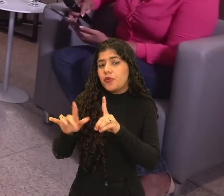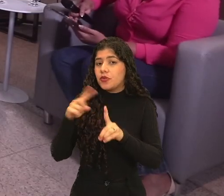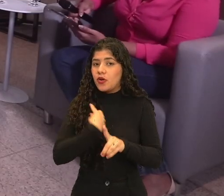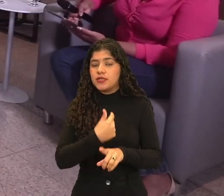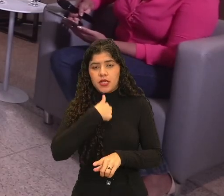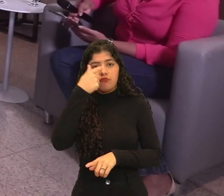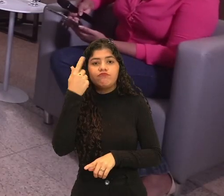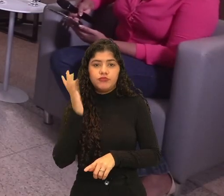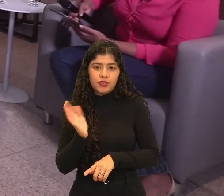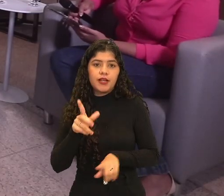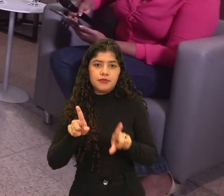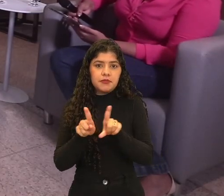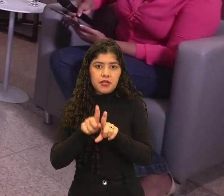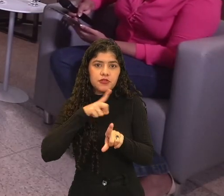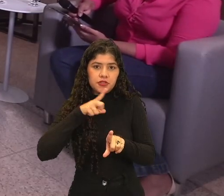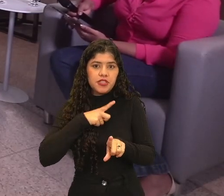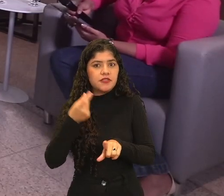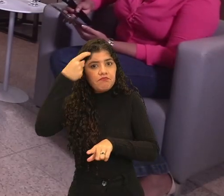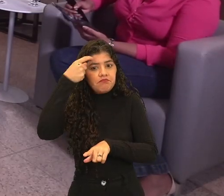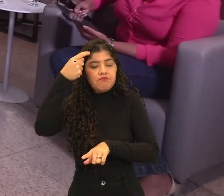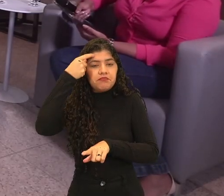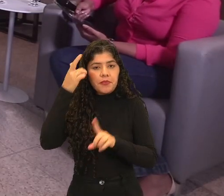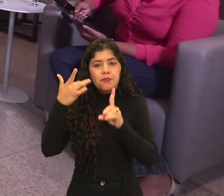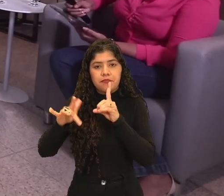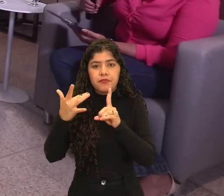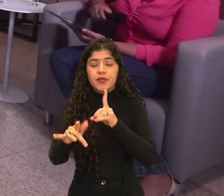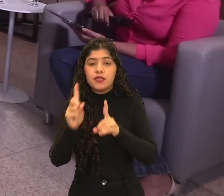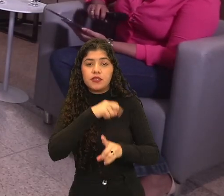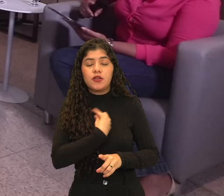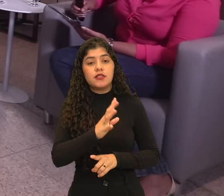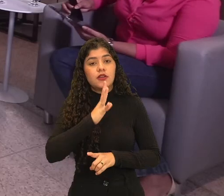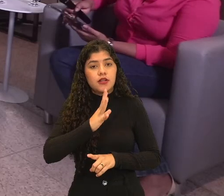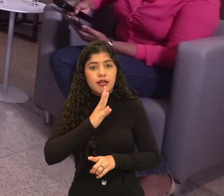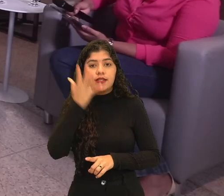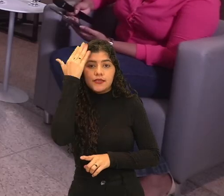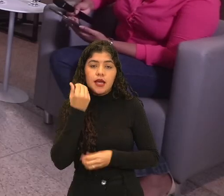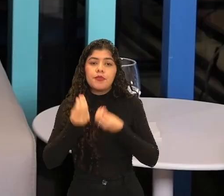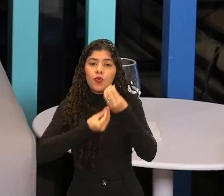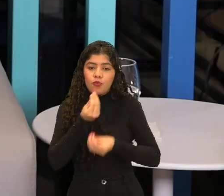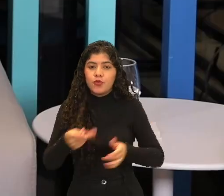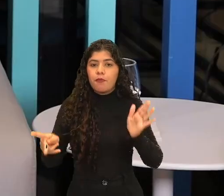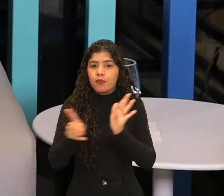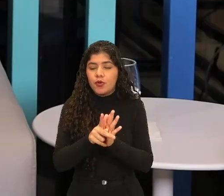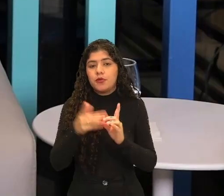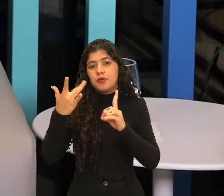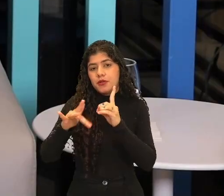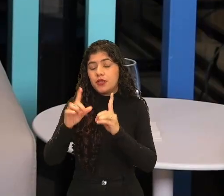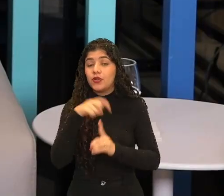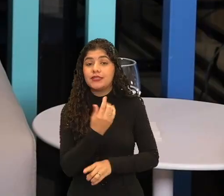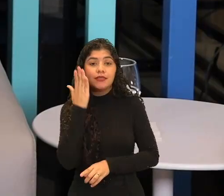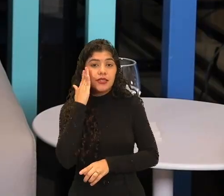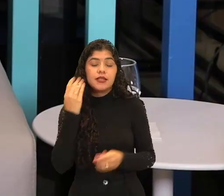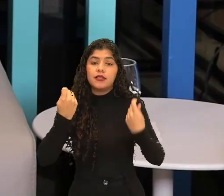já fui um dia uma pessoa que tive atitudes capacitistas, quando a gente conhece e sabe o que é capacitismo, a gente entende